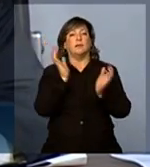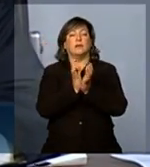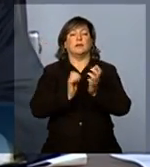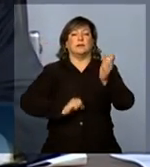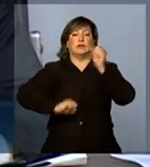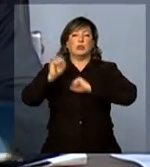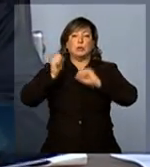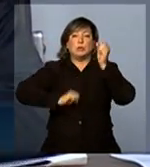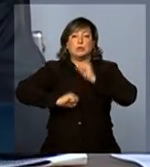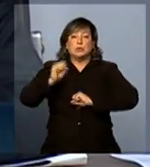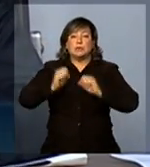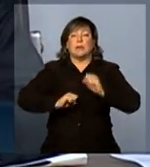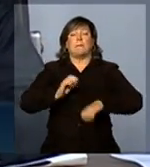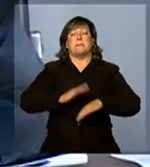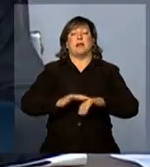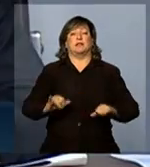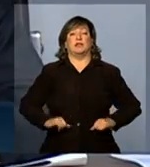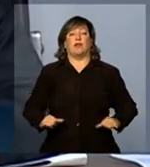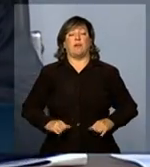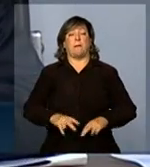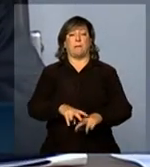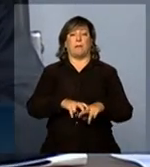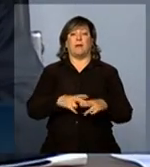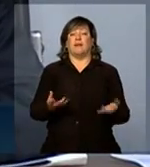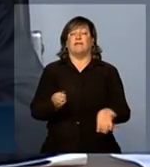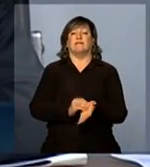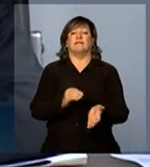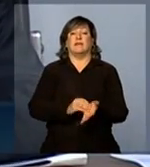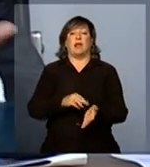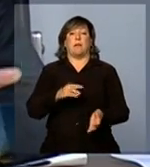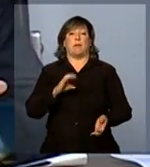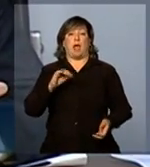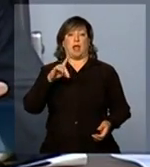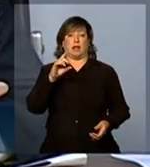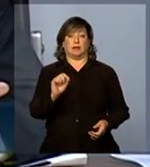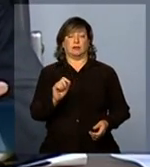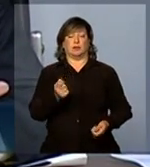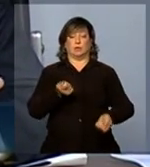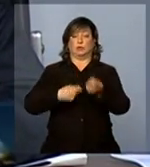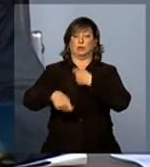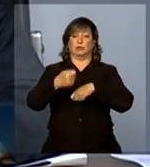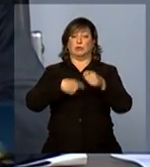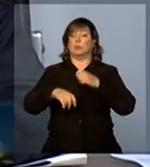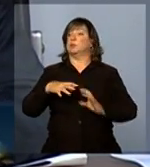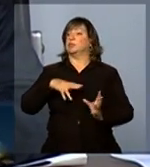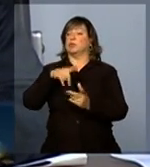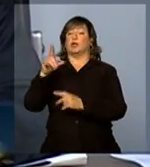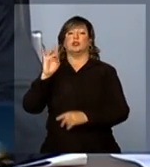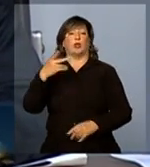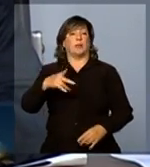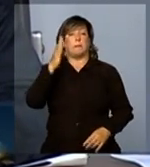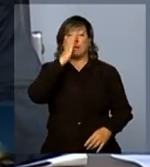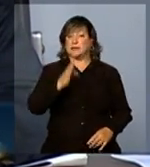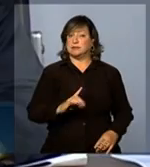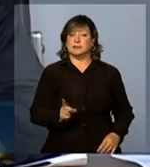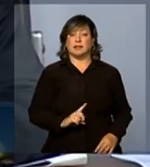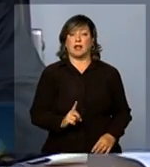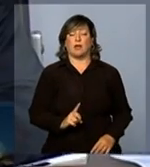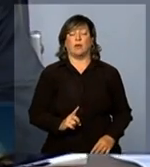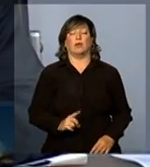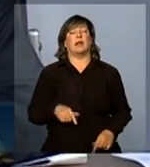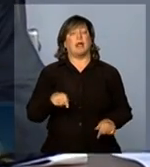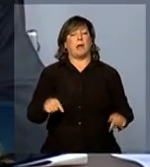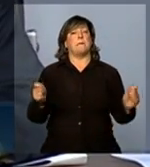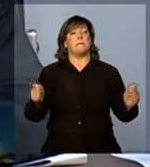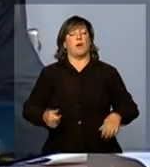crise internacional por causa de mercados. Falta mercados para a indústria mundial, não é só para a indústria brasileira, e ela